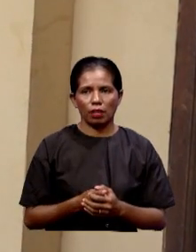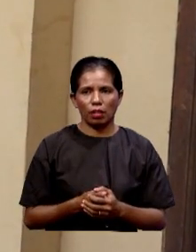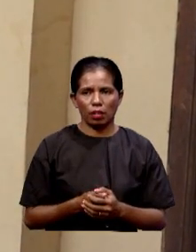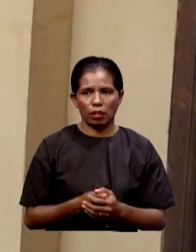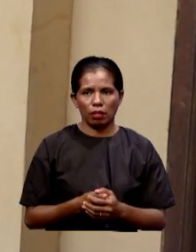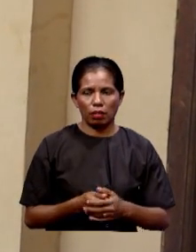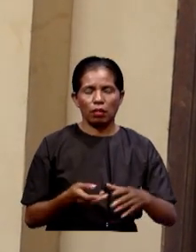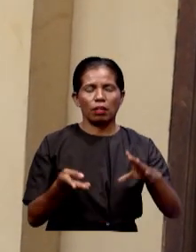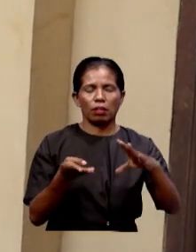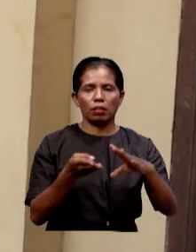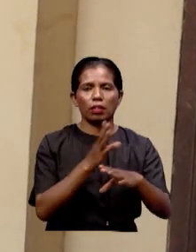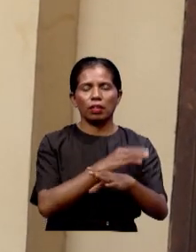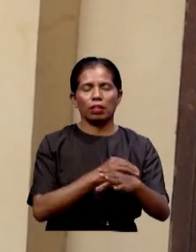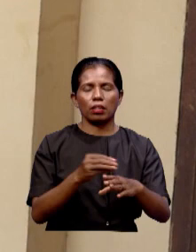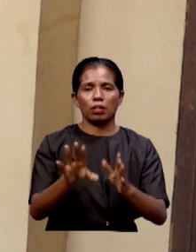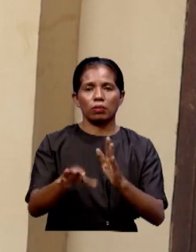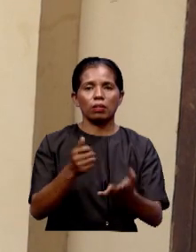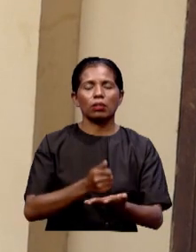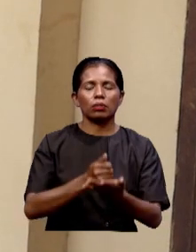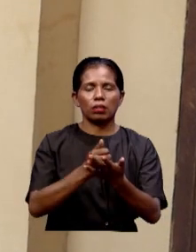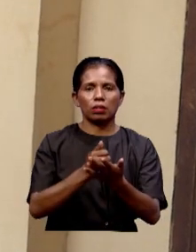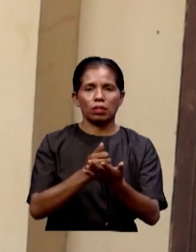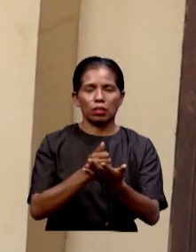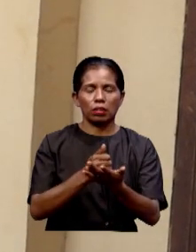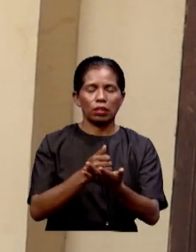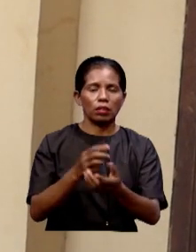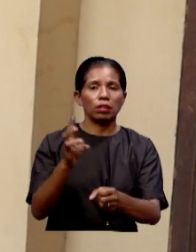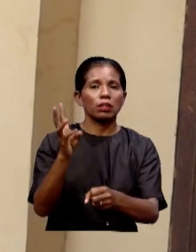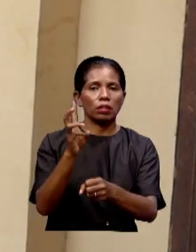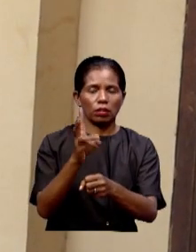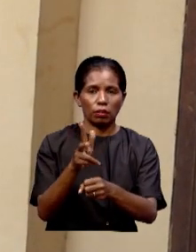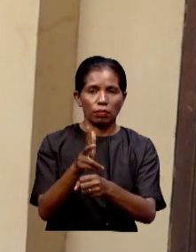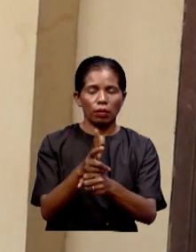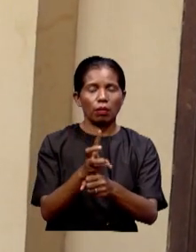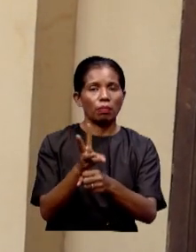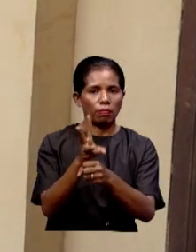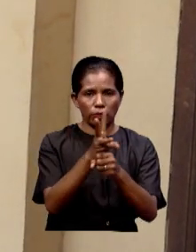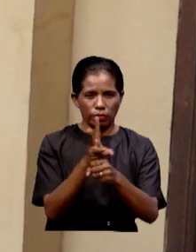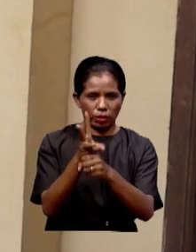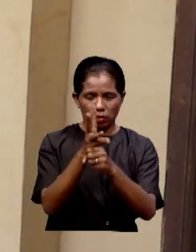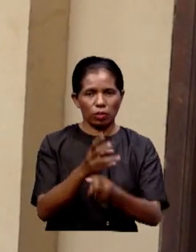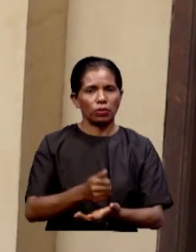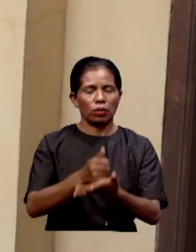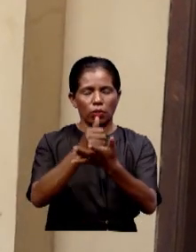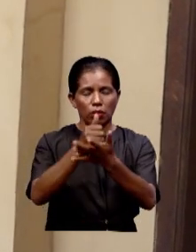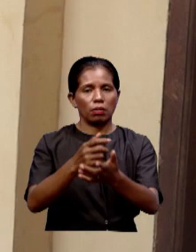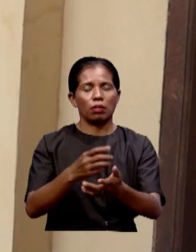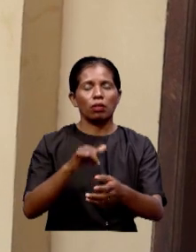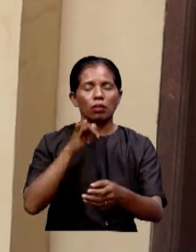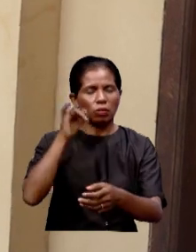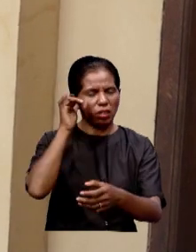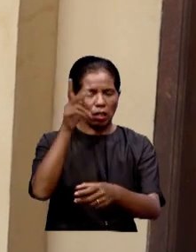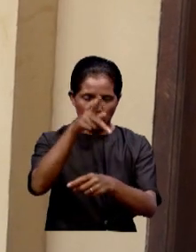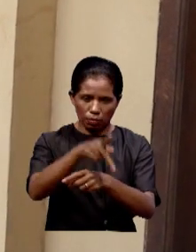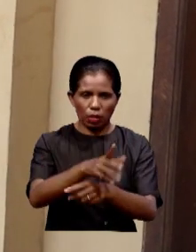bombeiros, nós, dos direção de proteção civil, no mesmo local, depois de